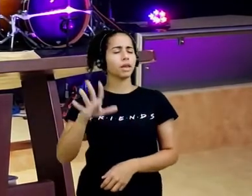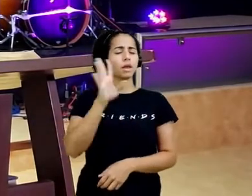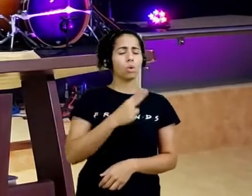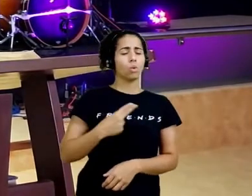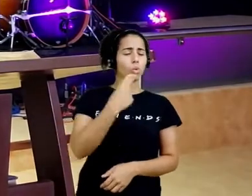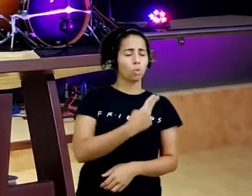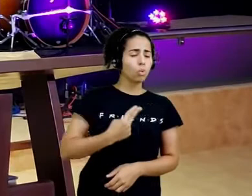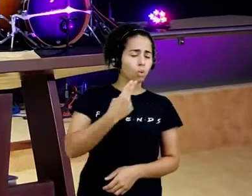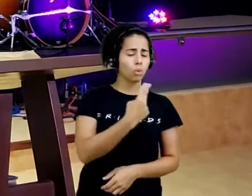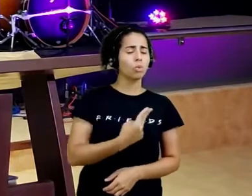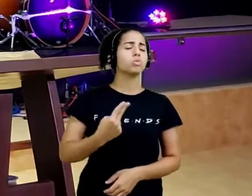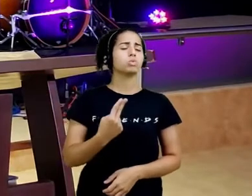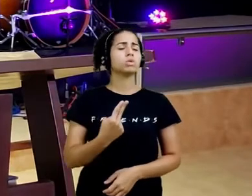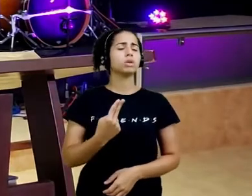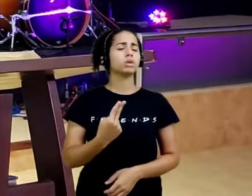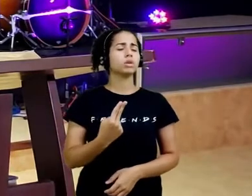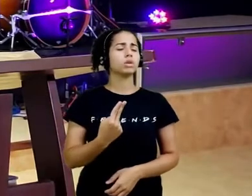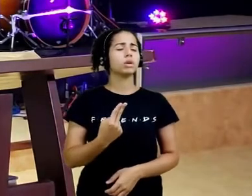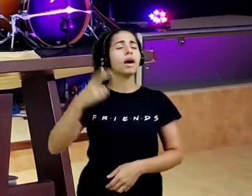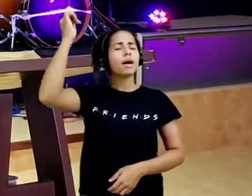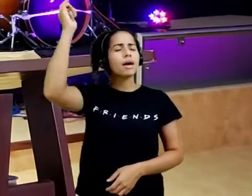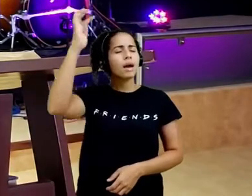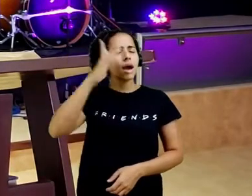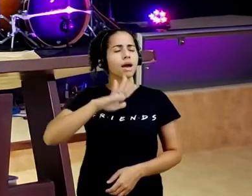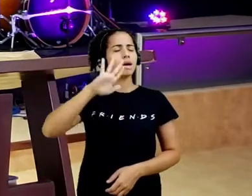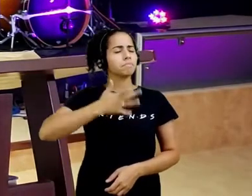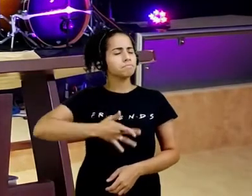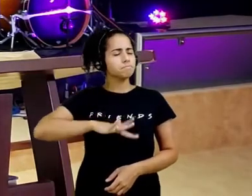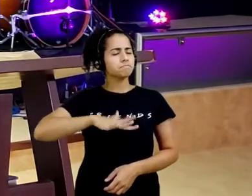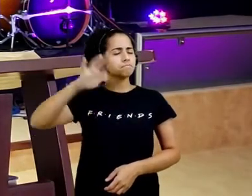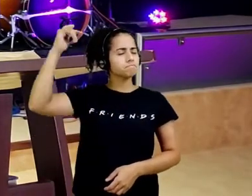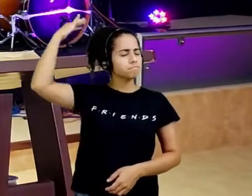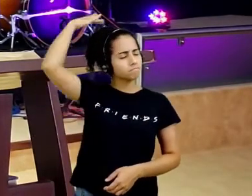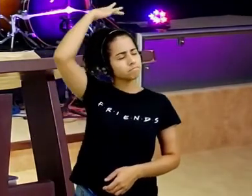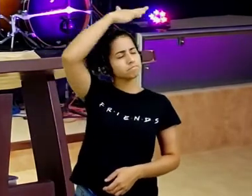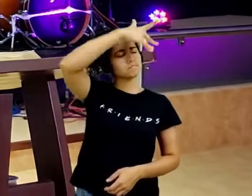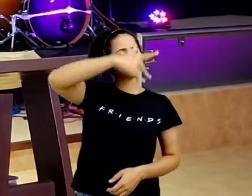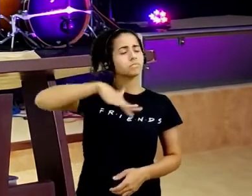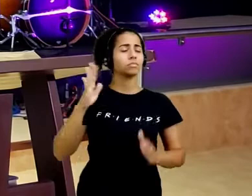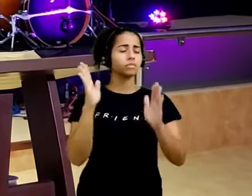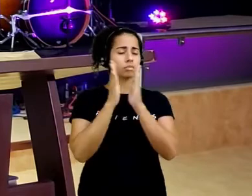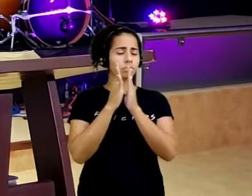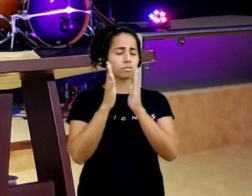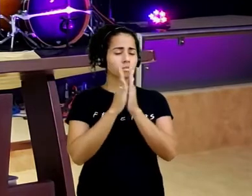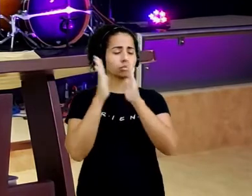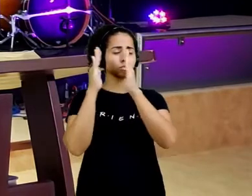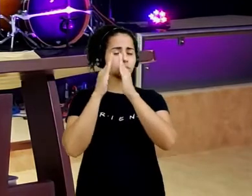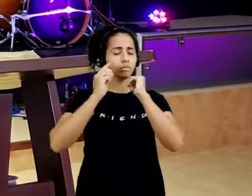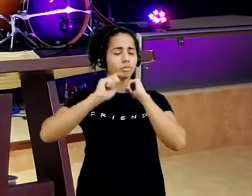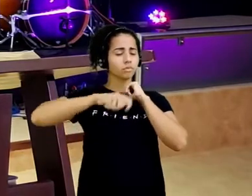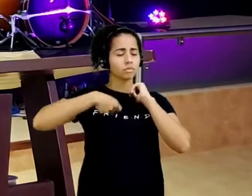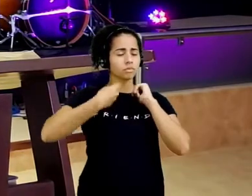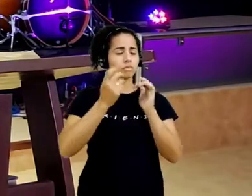usa, Pai, a Tua graça e a Tua misericórdia sobre mim, é a minha oração e eu te faço em nome